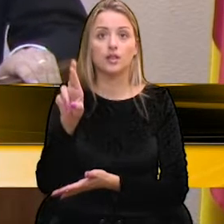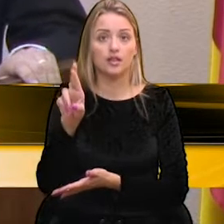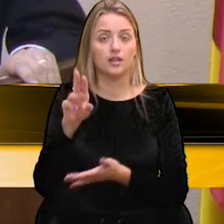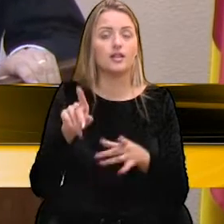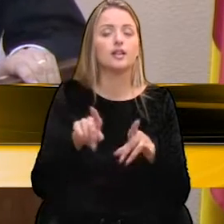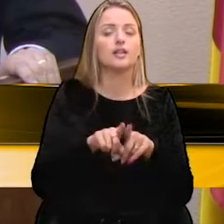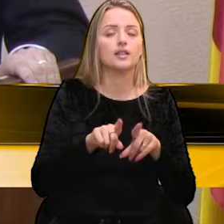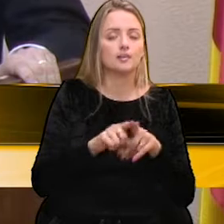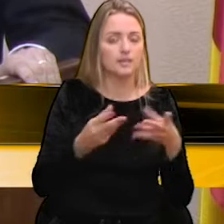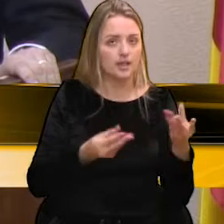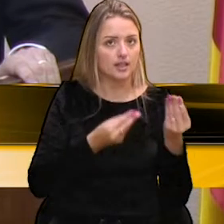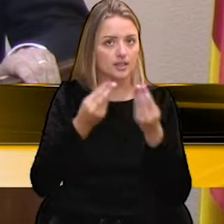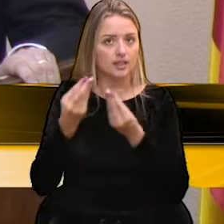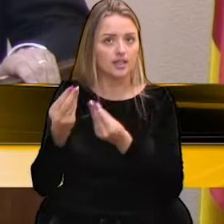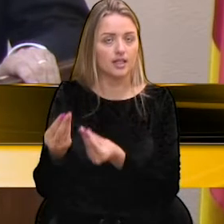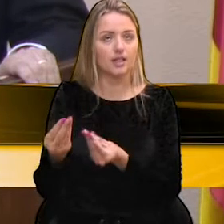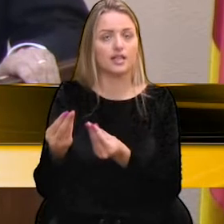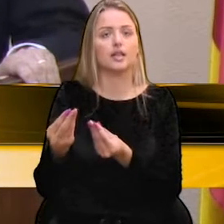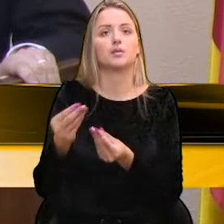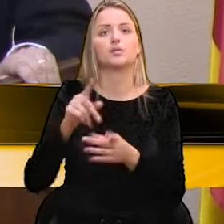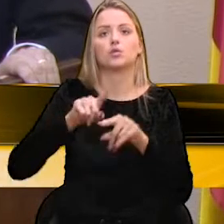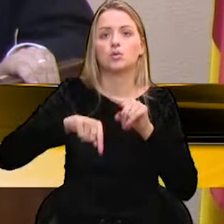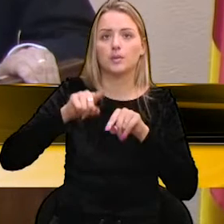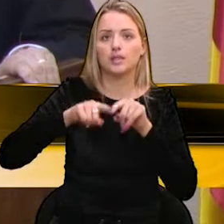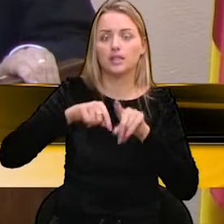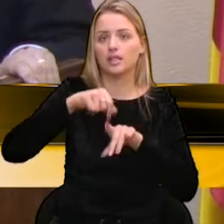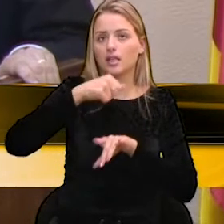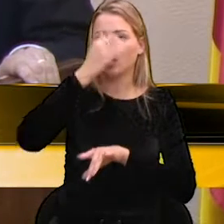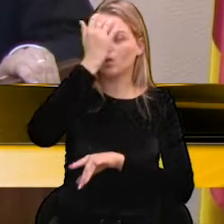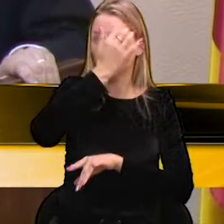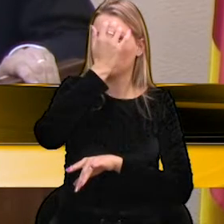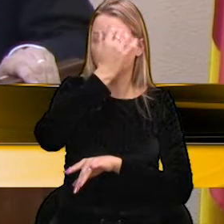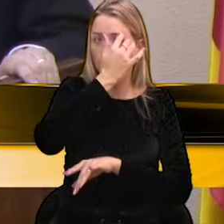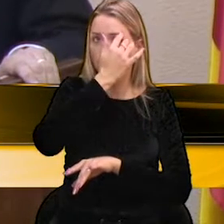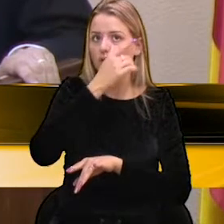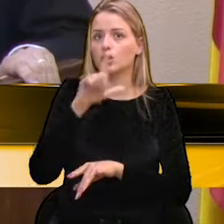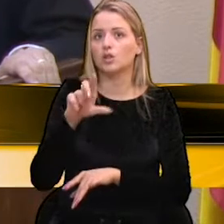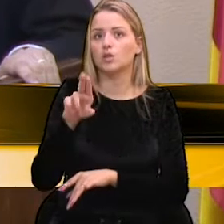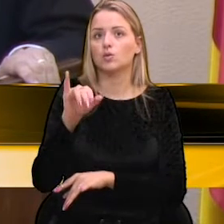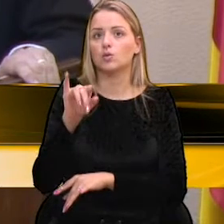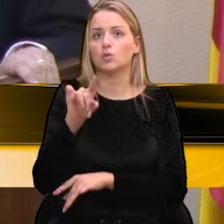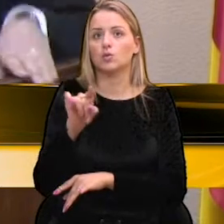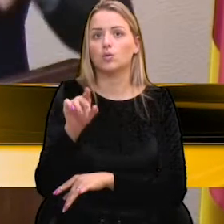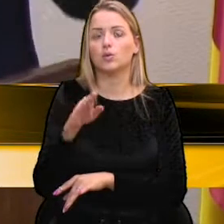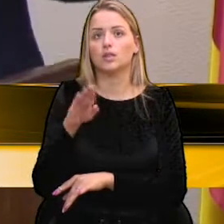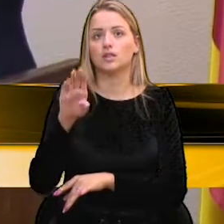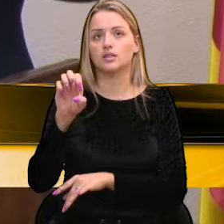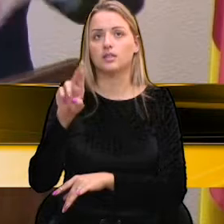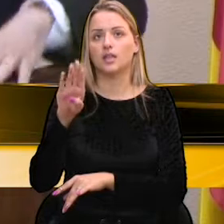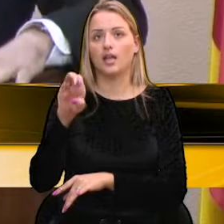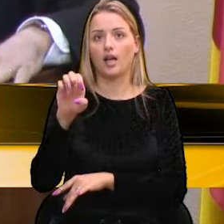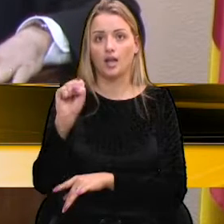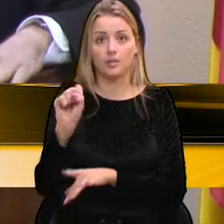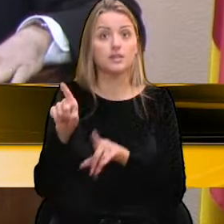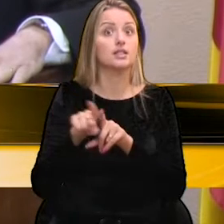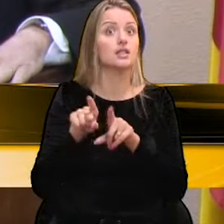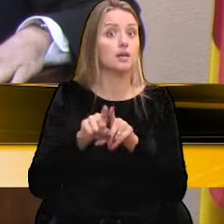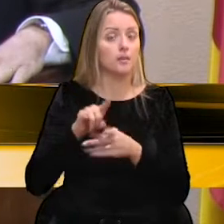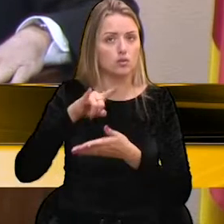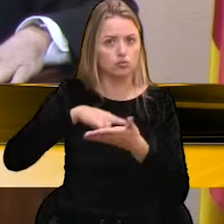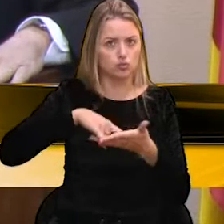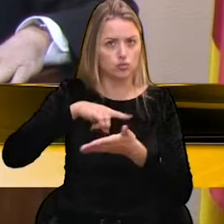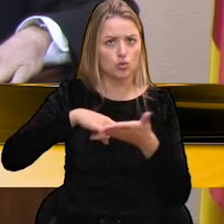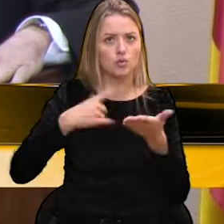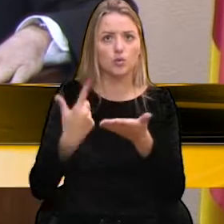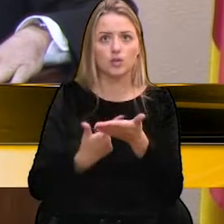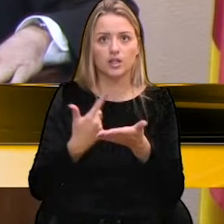Adiló, da sua assessoria lá, do nosso jornalista Luiz Carlos Herbes, que também nos presenteou